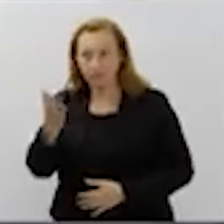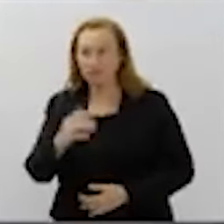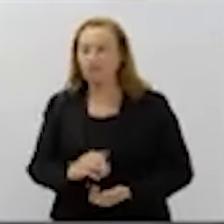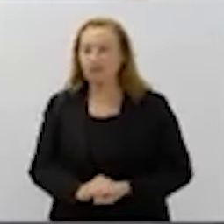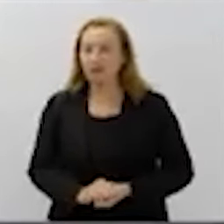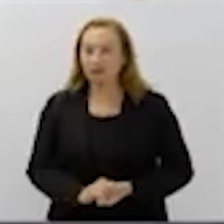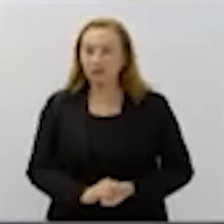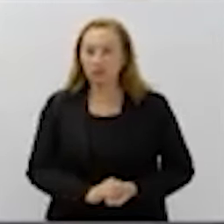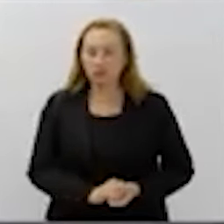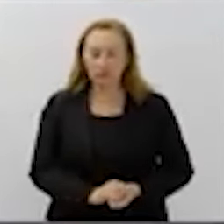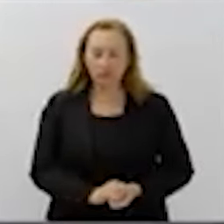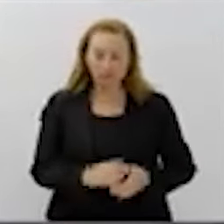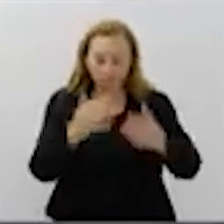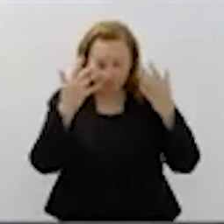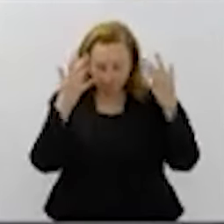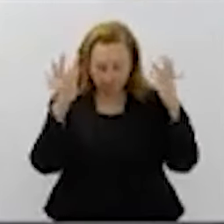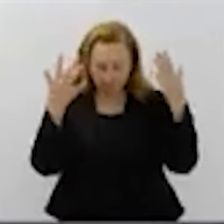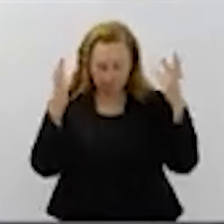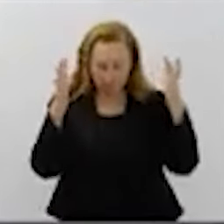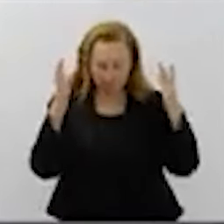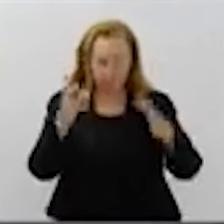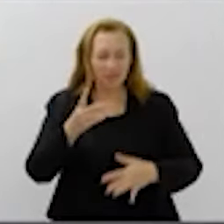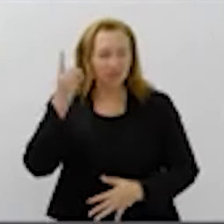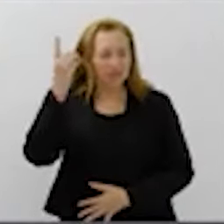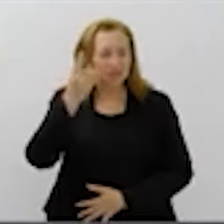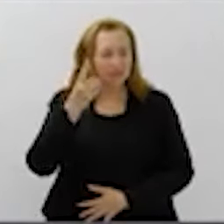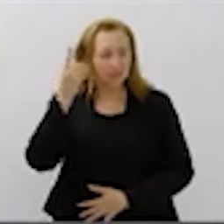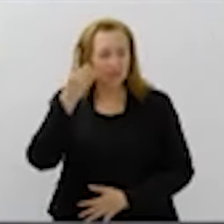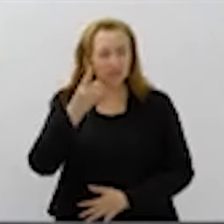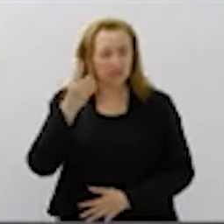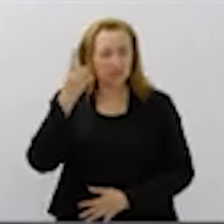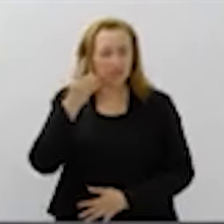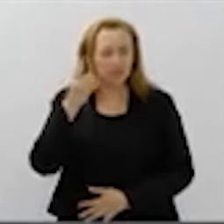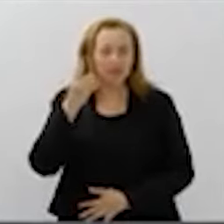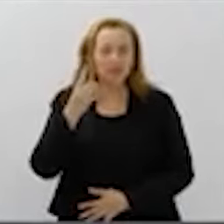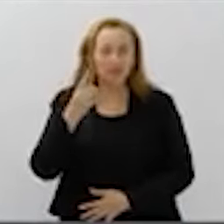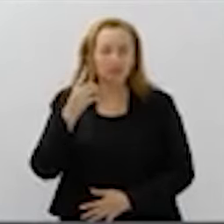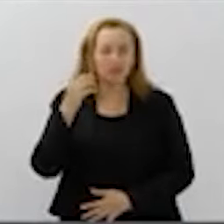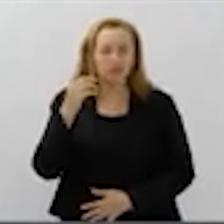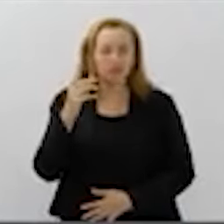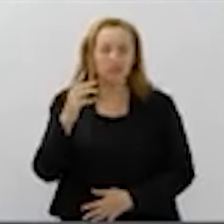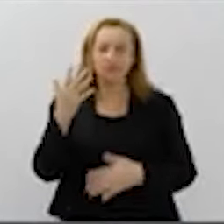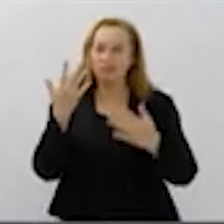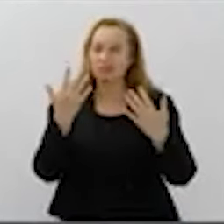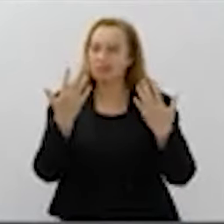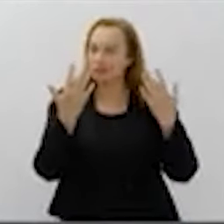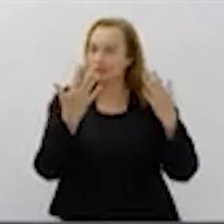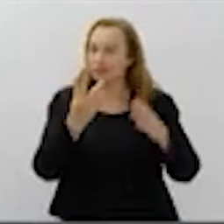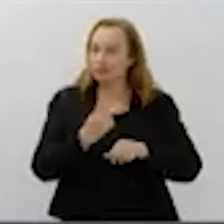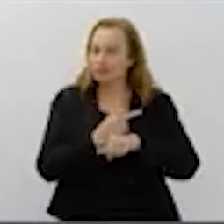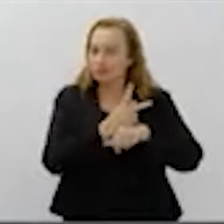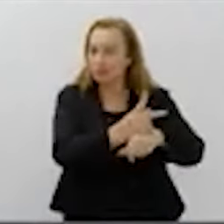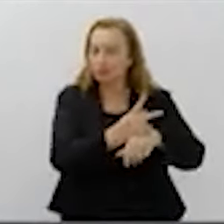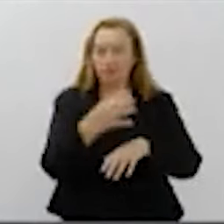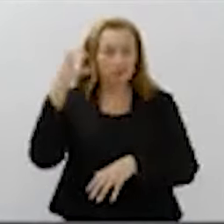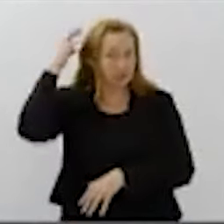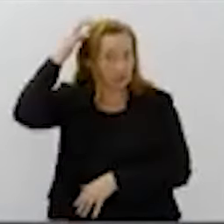Queria primeiramente parabenizar a nobre deputada pela iniciativa do Prêmio Marielle Franco, a quem luta contra o